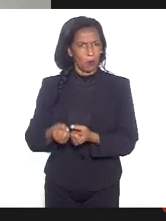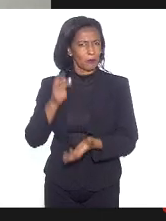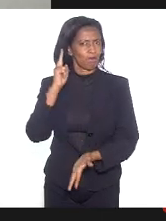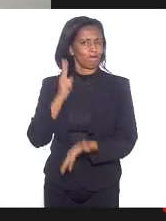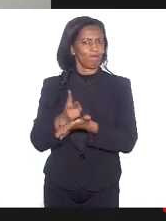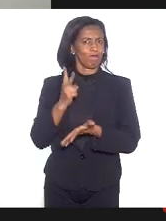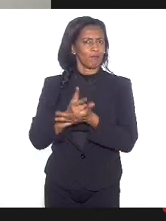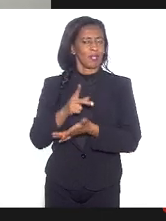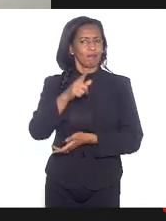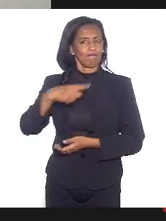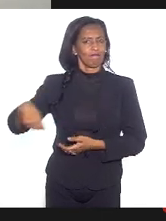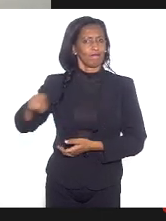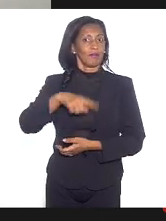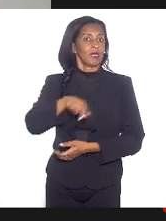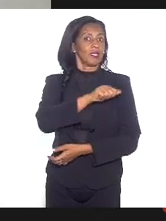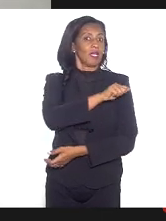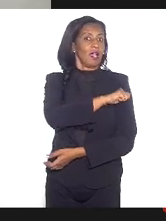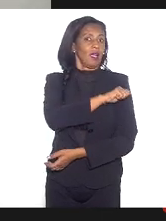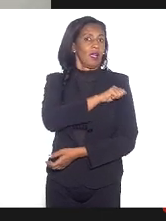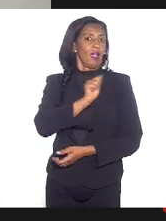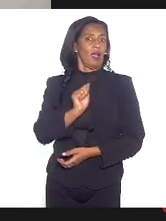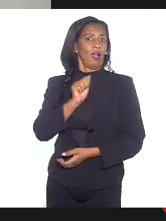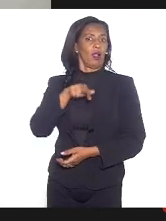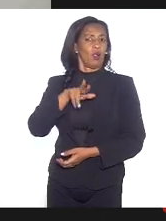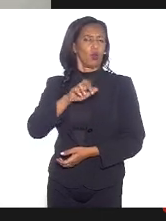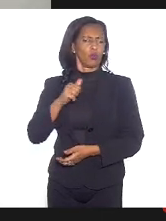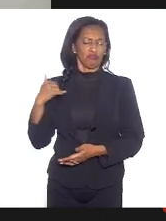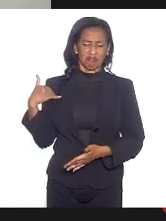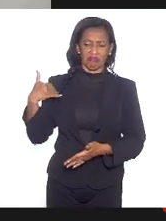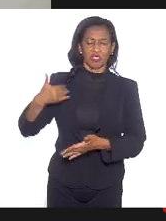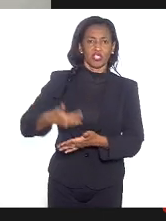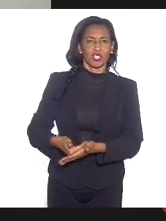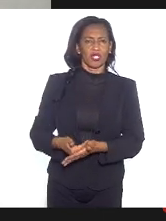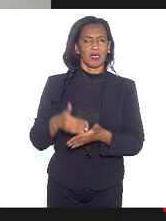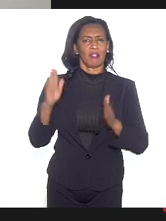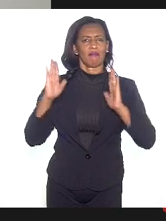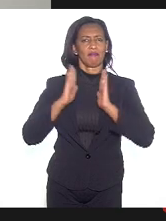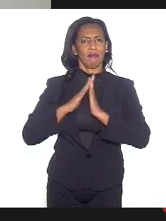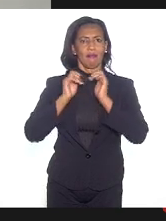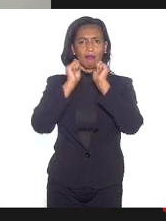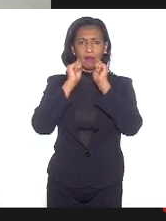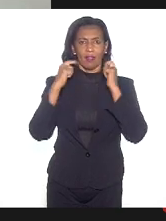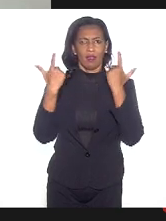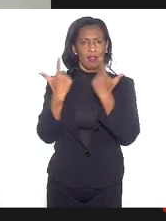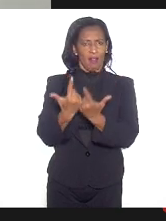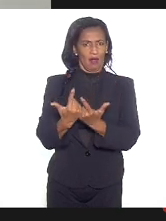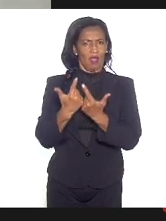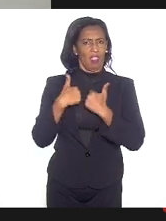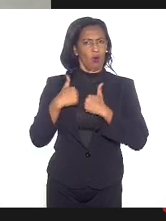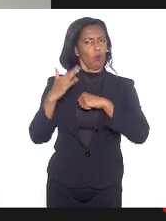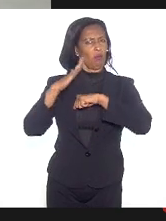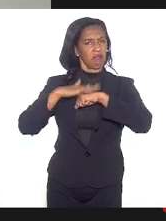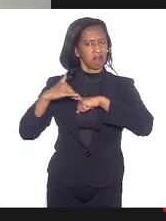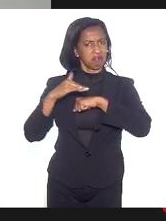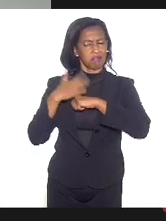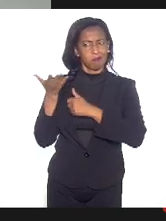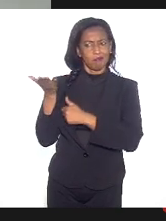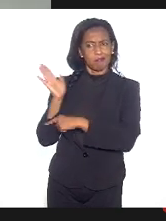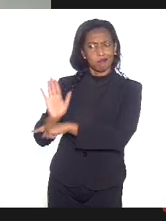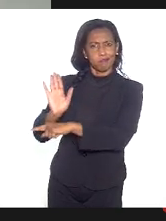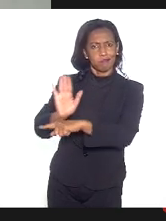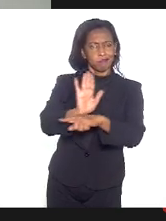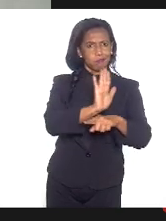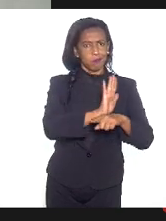desses alunos que, desde quando cheguei aqui a esta Casa Legislativa, eu atendi com muito carinho e